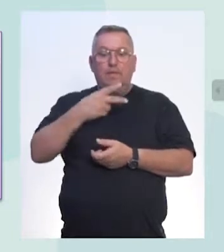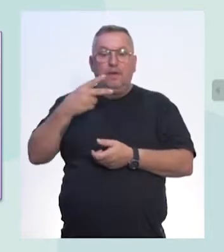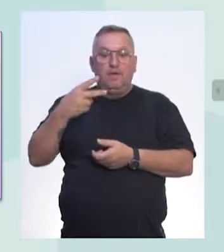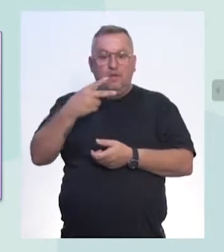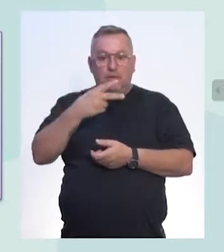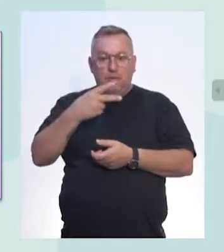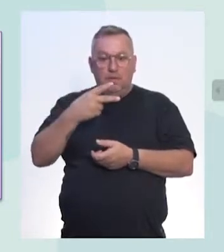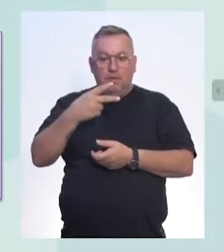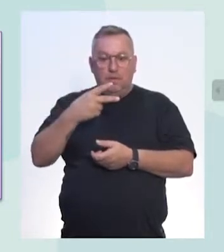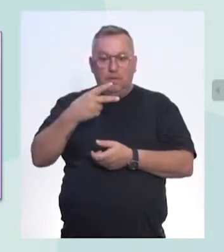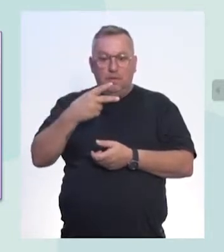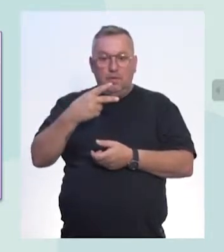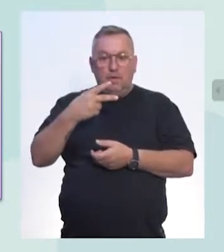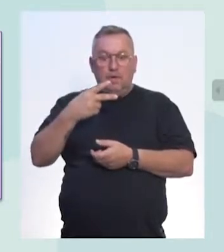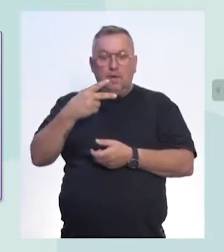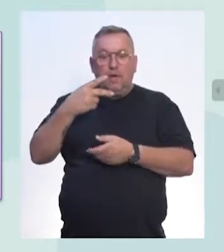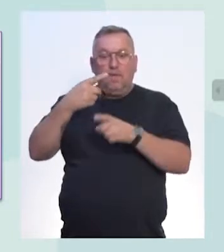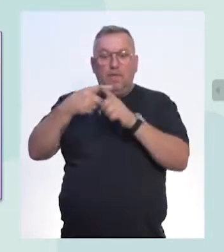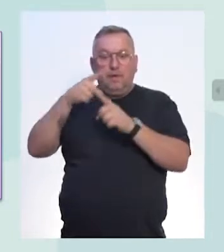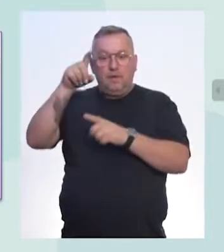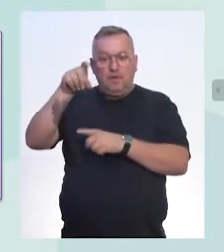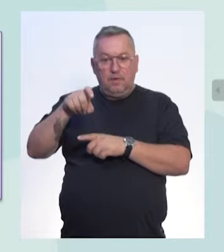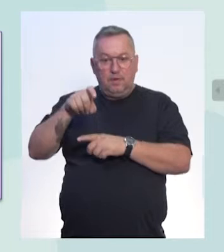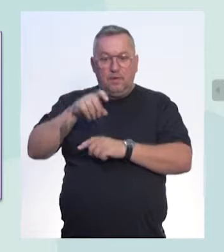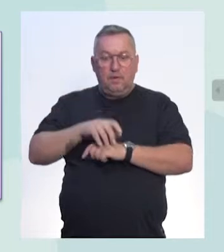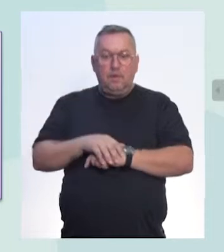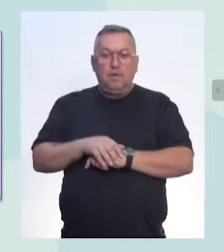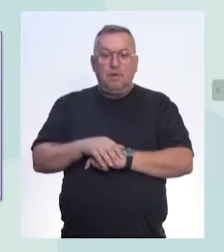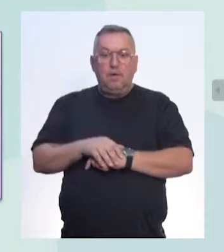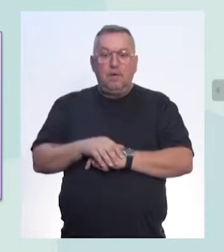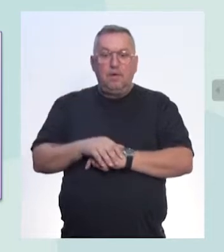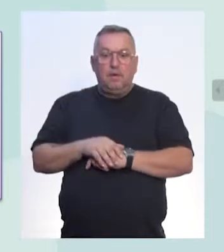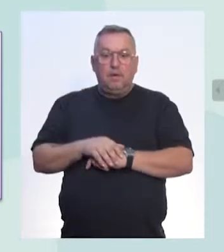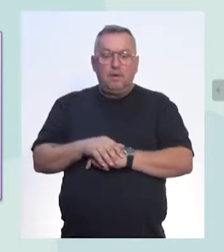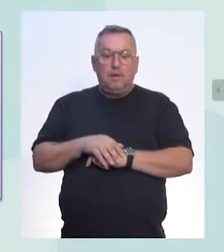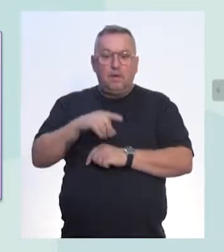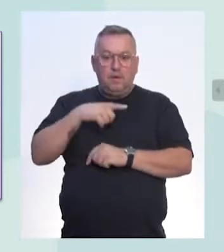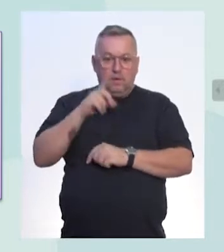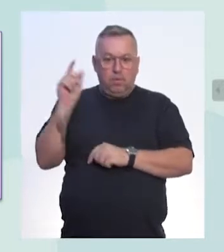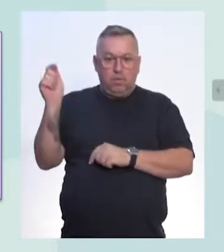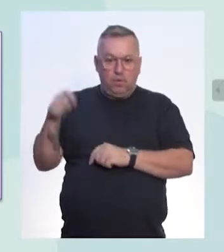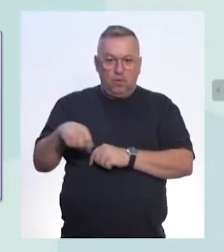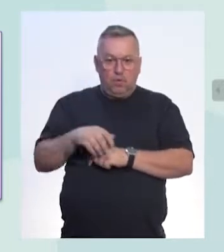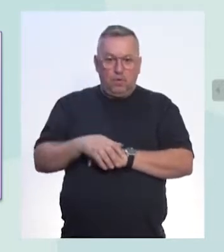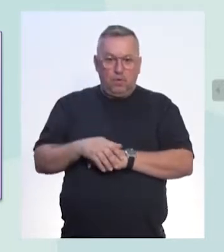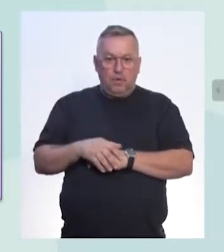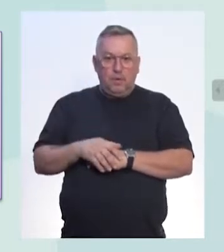22 vezes X, correto? Que é a quantidade que eu posso.